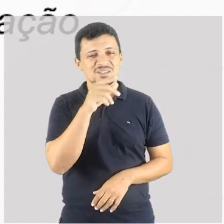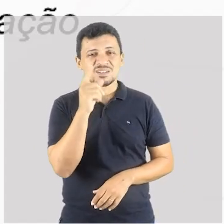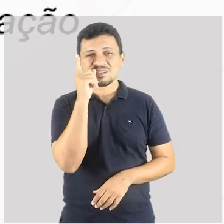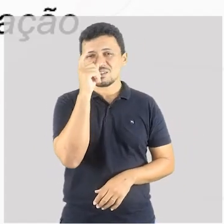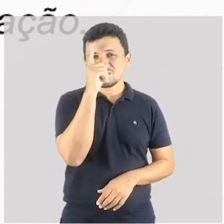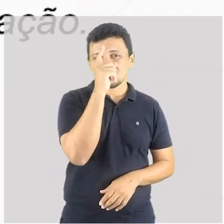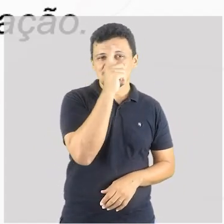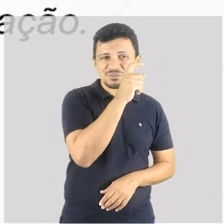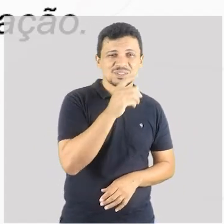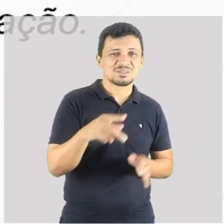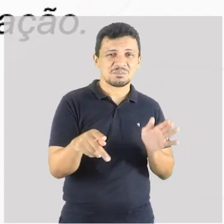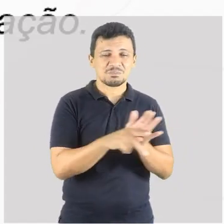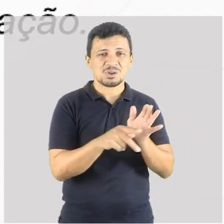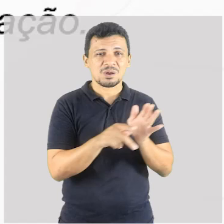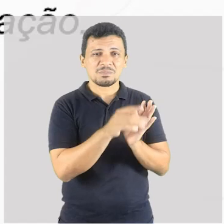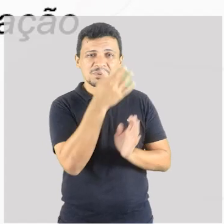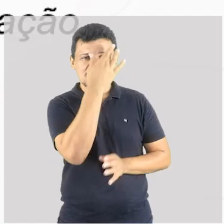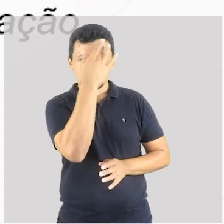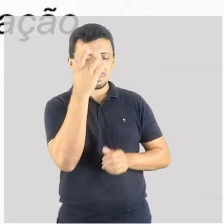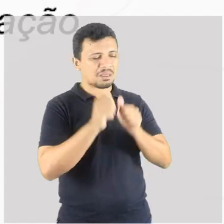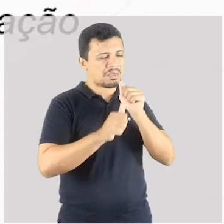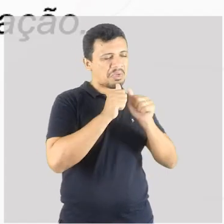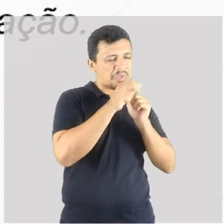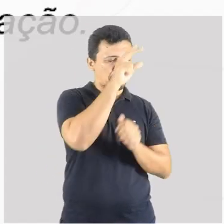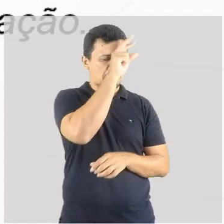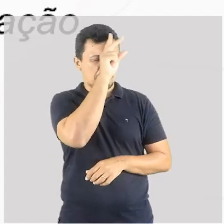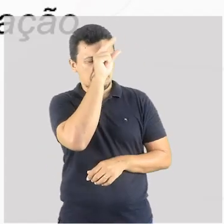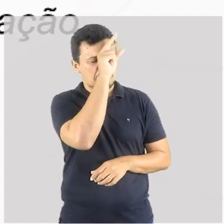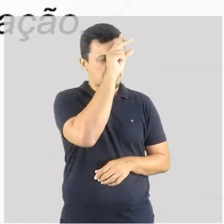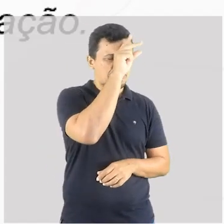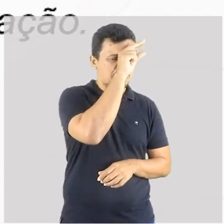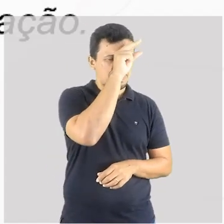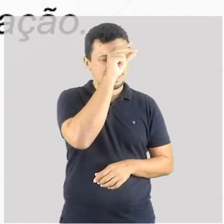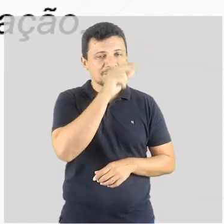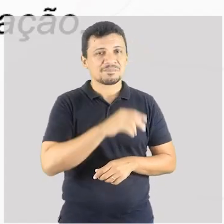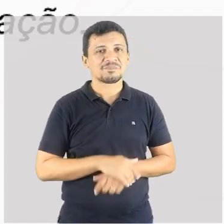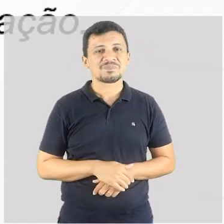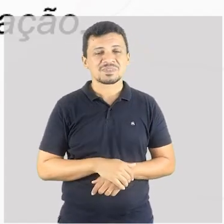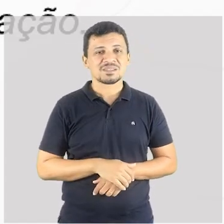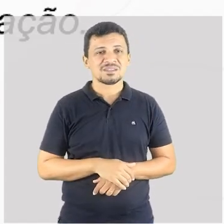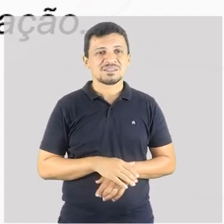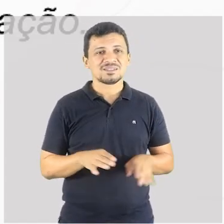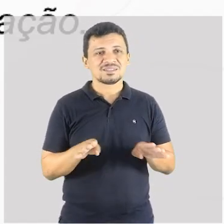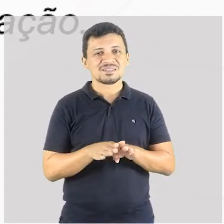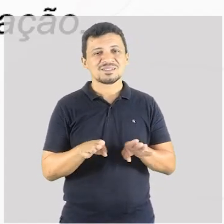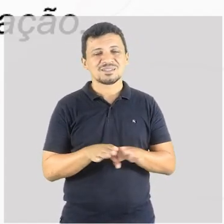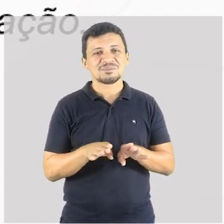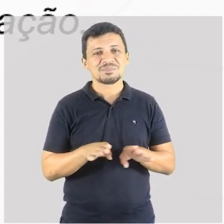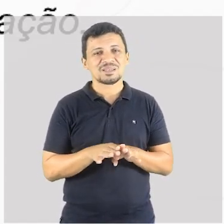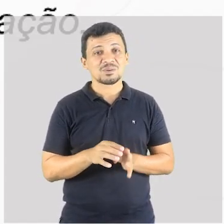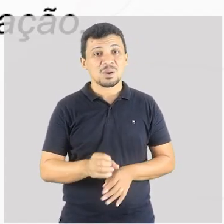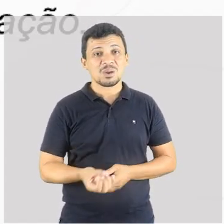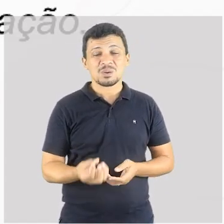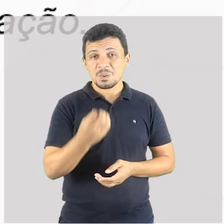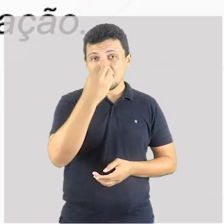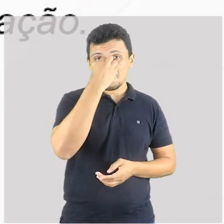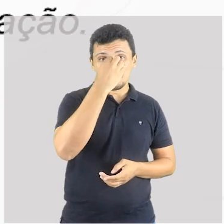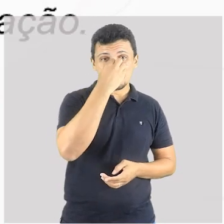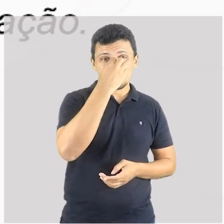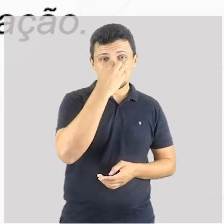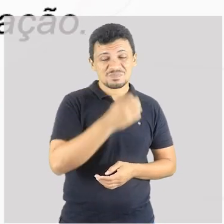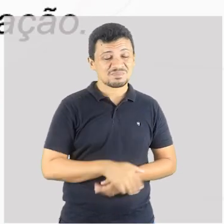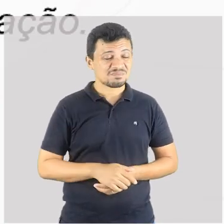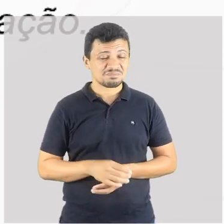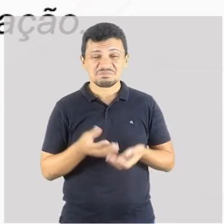e pungente dos bêbados, o lirismo dos clones de Shakespeare, que são os palhaços de Shakespeare, né? Não quero